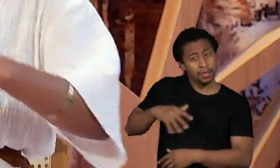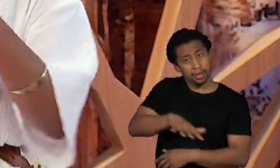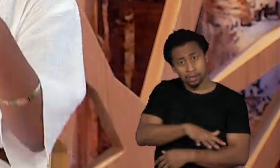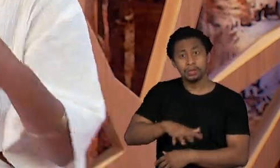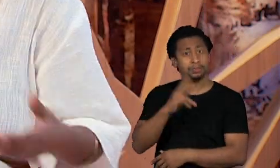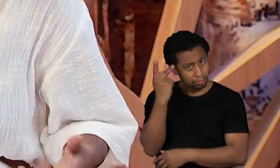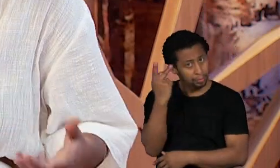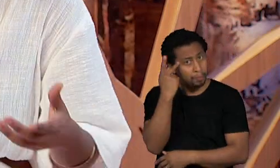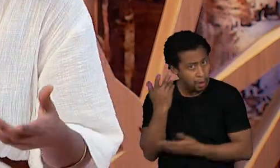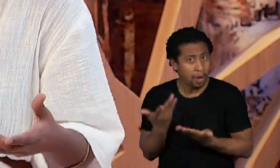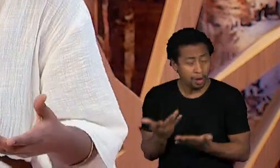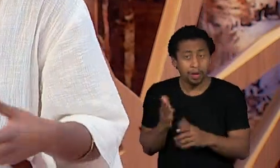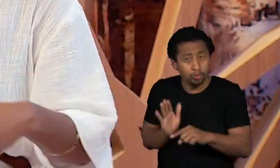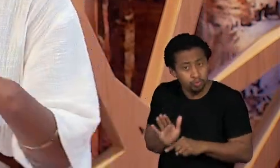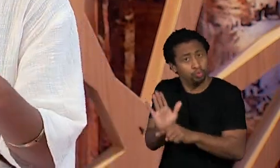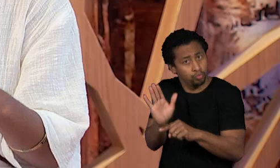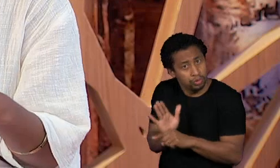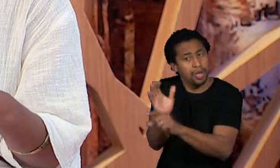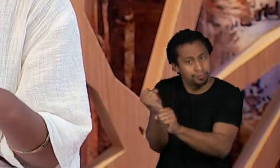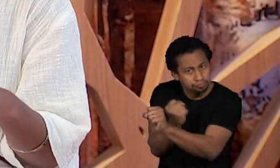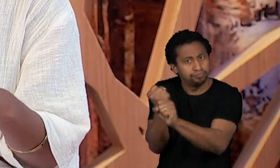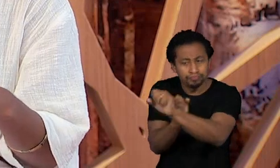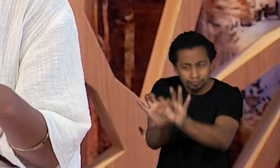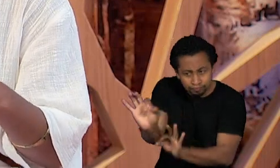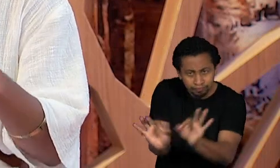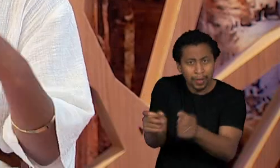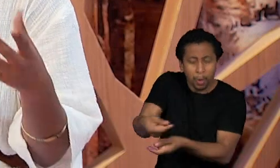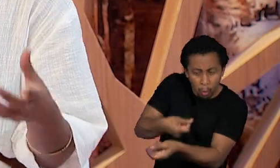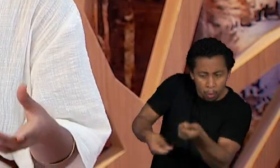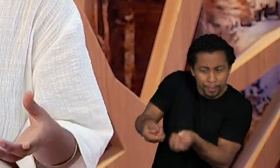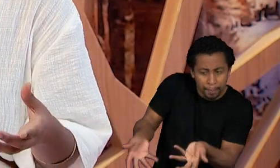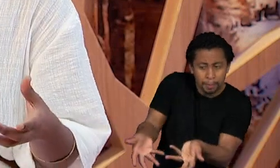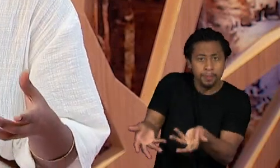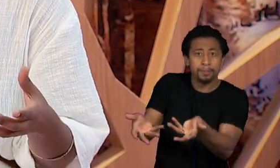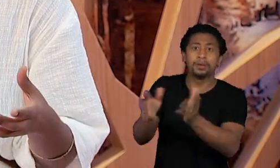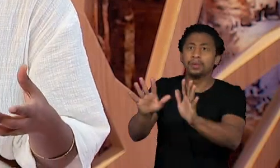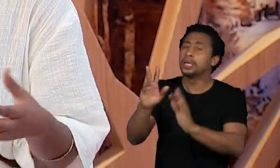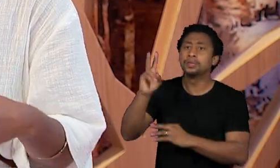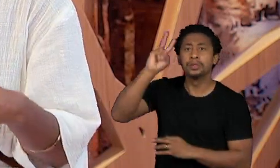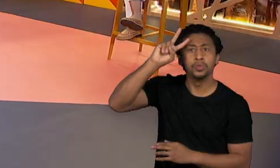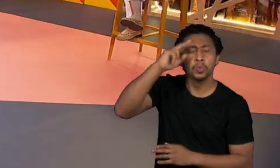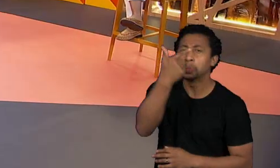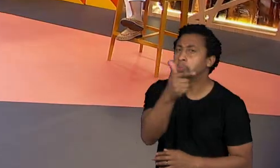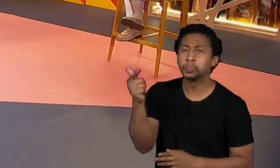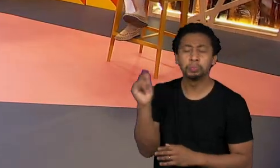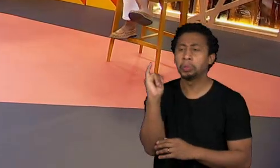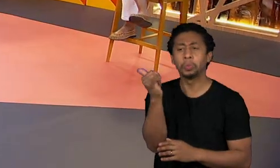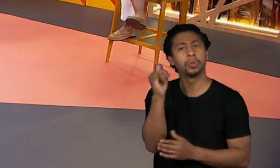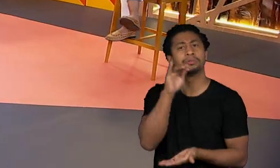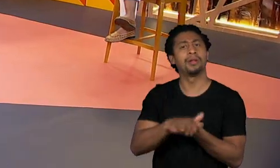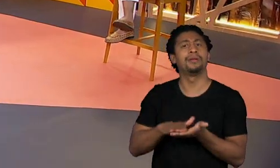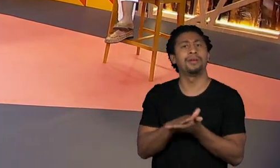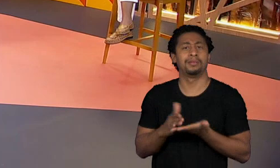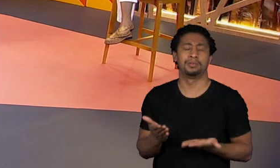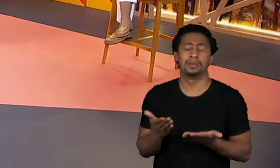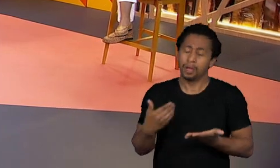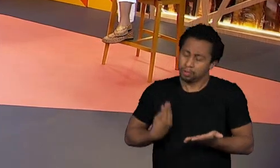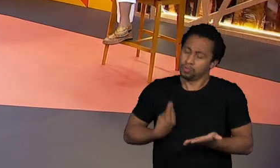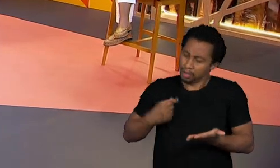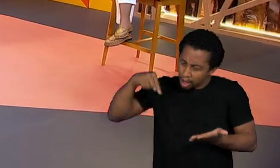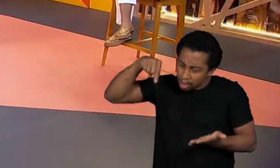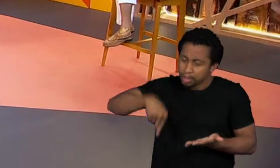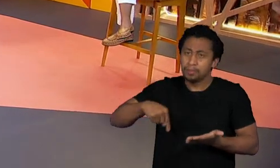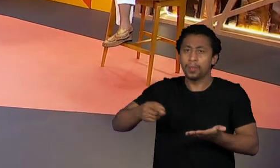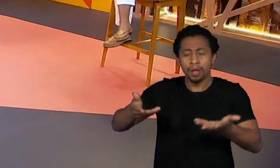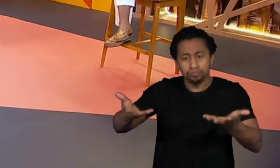cidade, estavam construindo a cidade, só que ela não é celebrada, né? Então a gente está aqui para celebrar essa história, né? Essa materialidade.